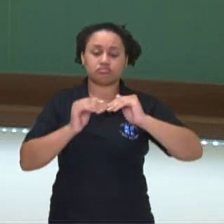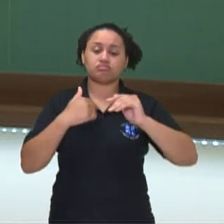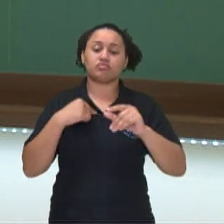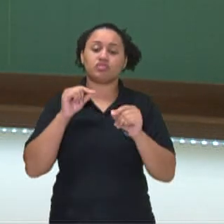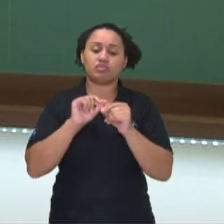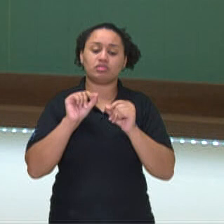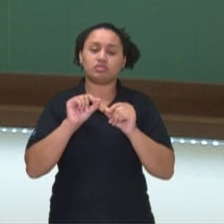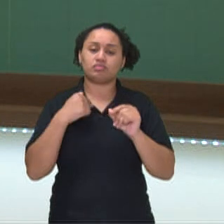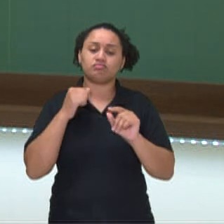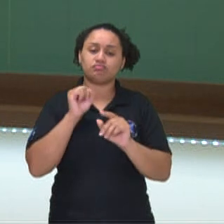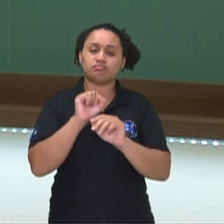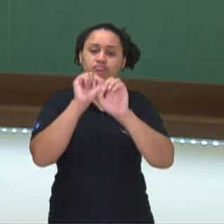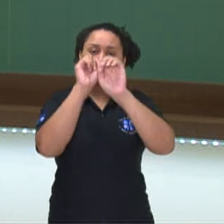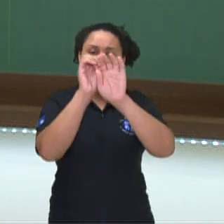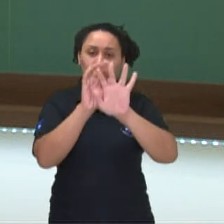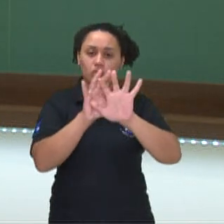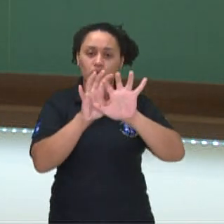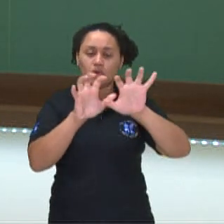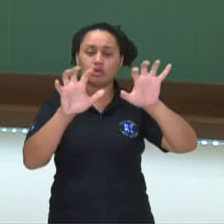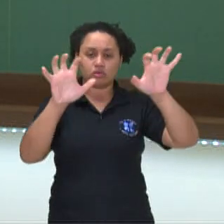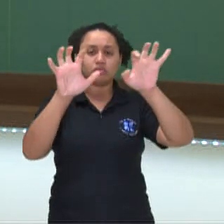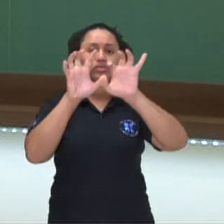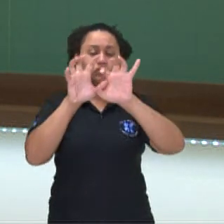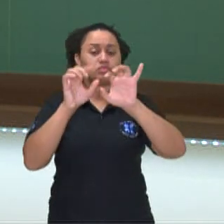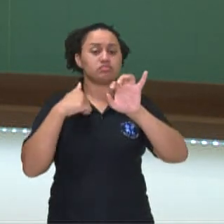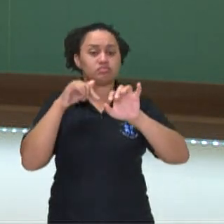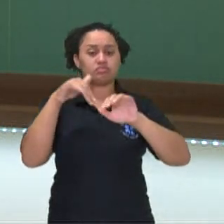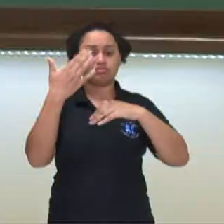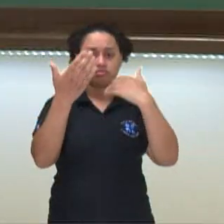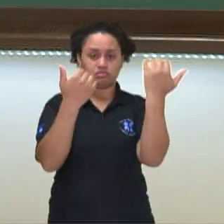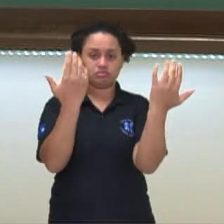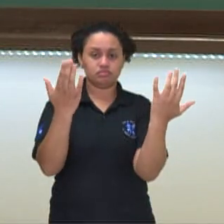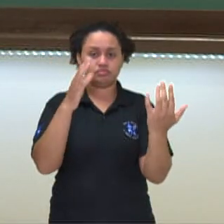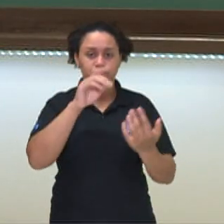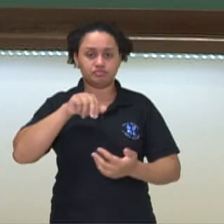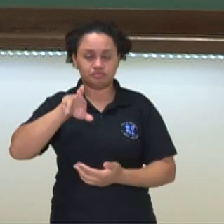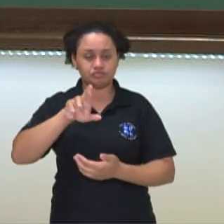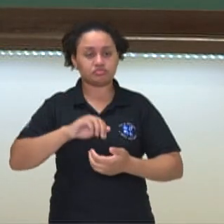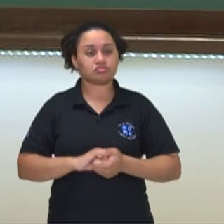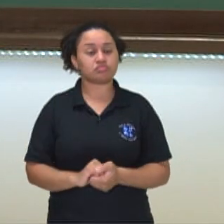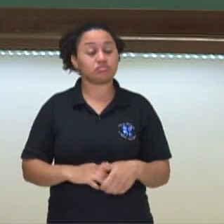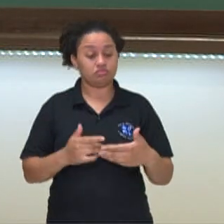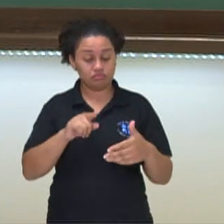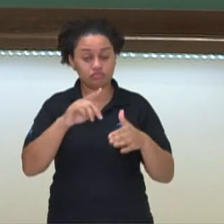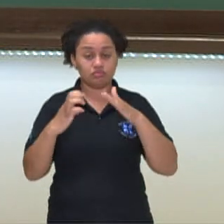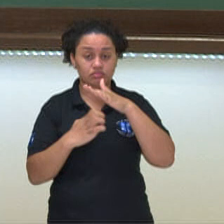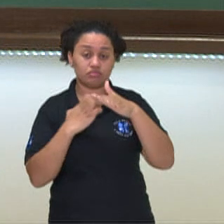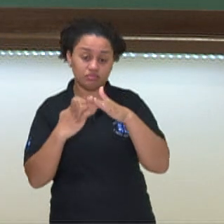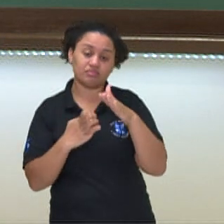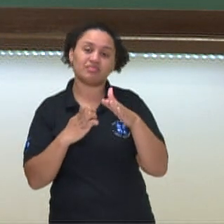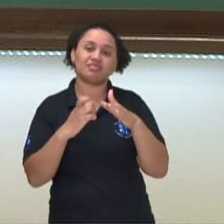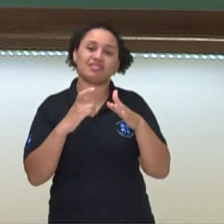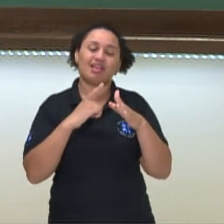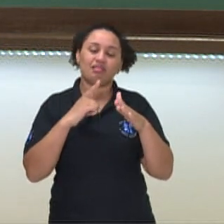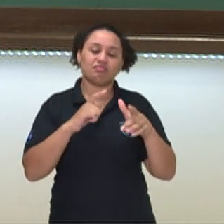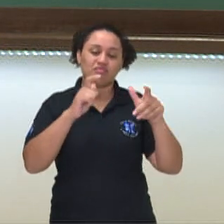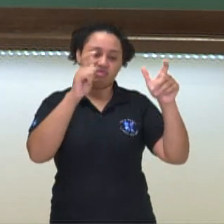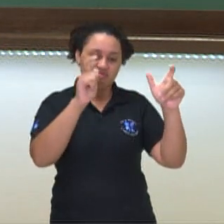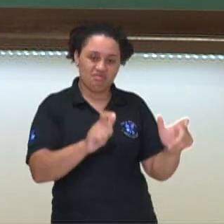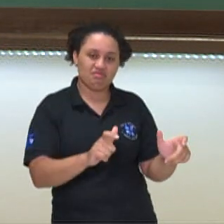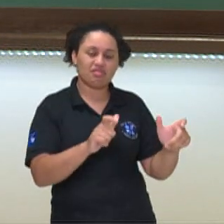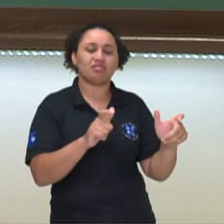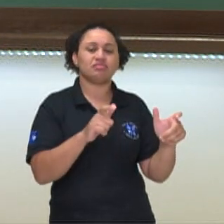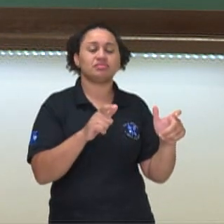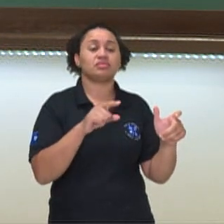ela vai estar emitindo gases poluentes para a atmosfera. E o fato dessa indústria ter se estabelecido em uma